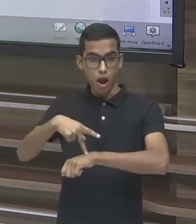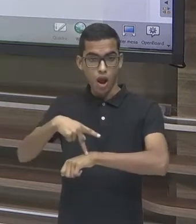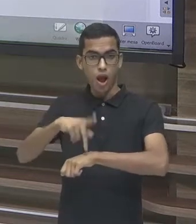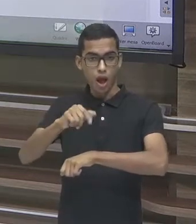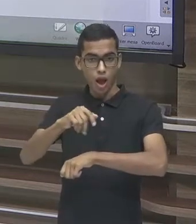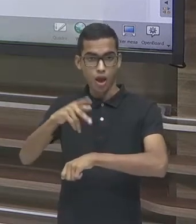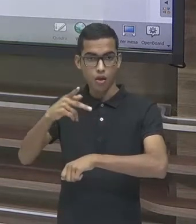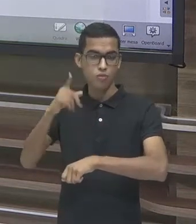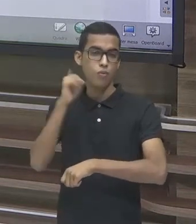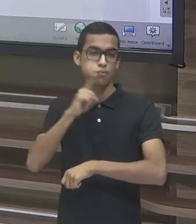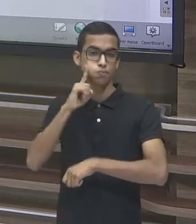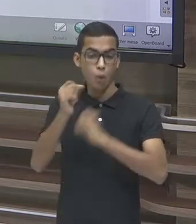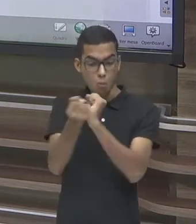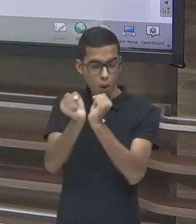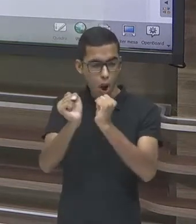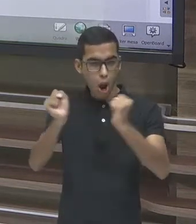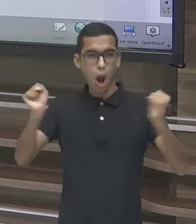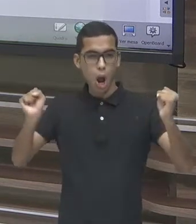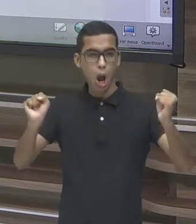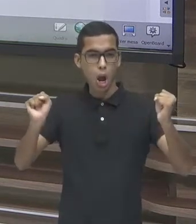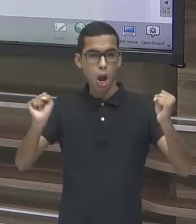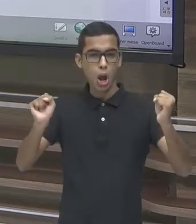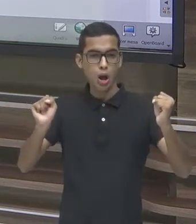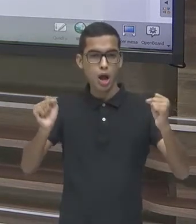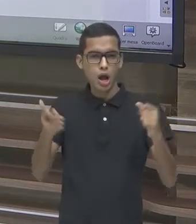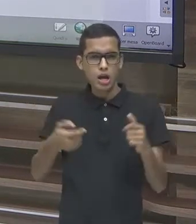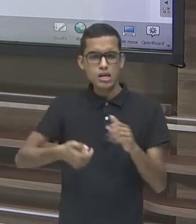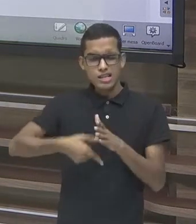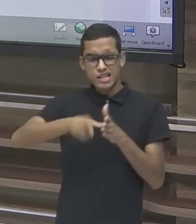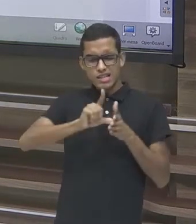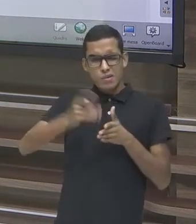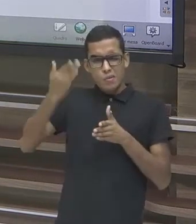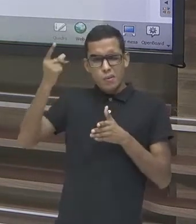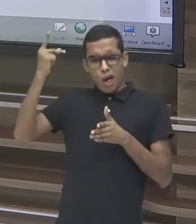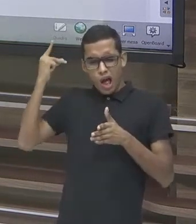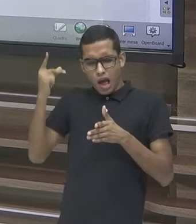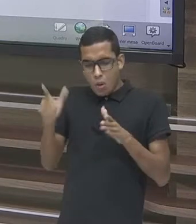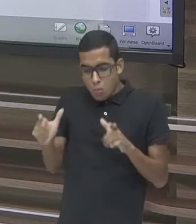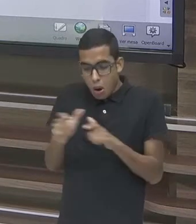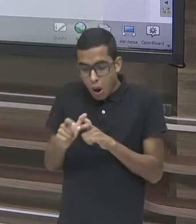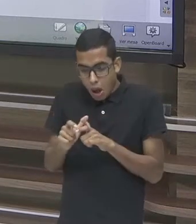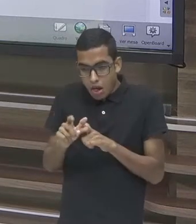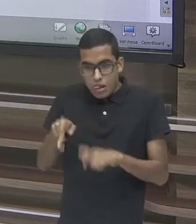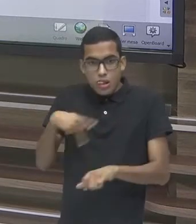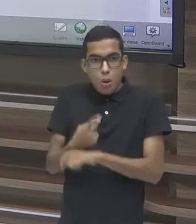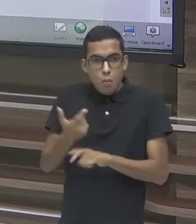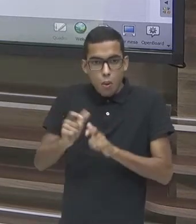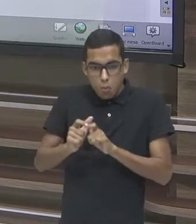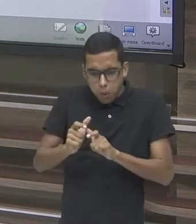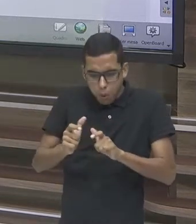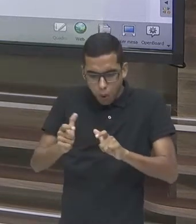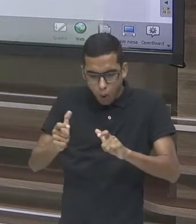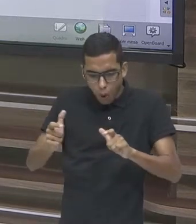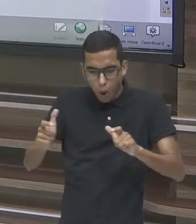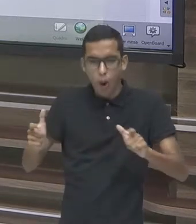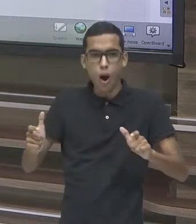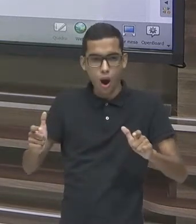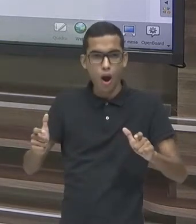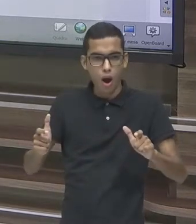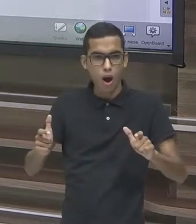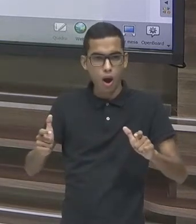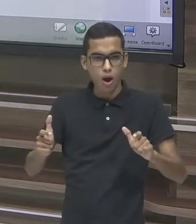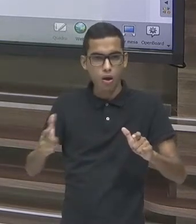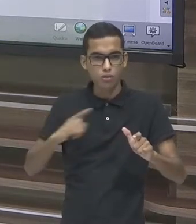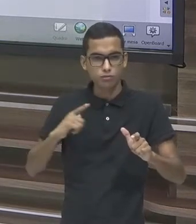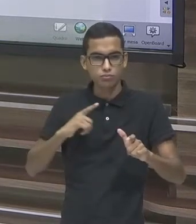ali dividido, iniciou bem pequenininho, e depois ele foi se expandindo saindo de uma costa, da costa leste, até